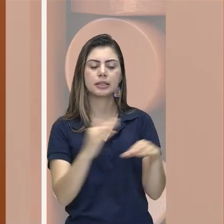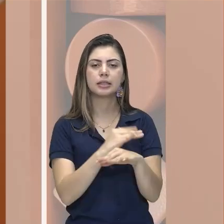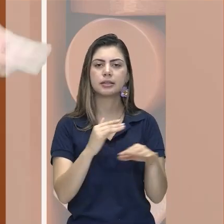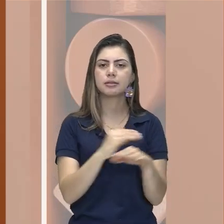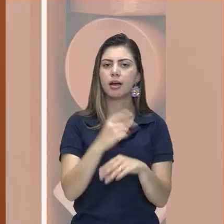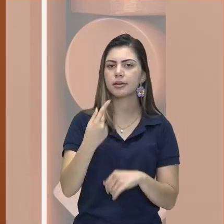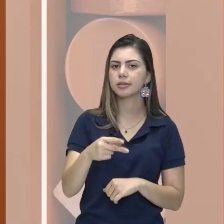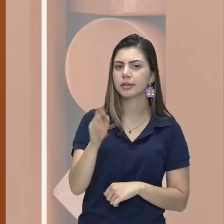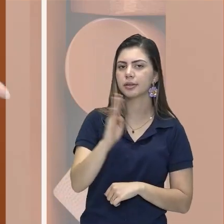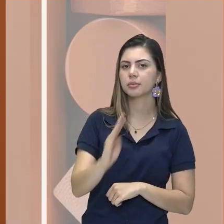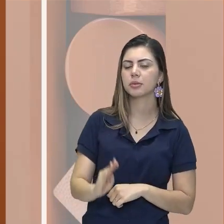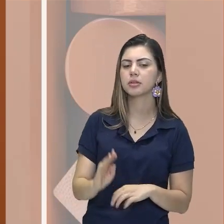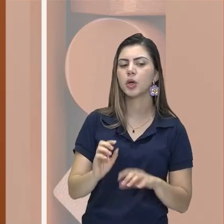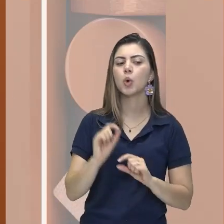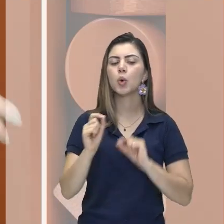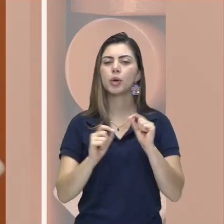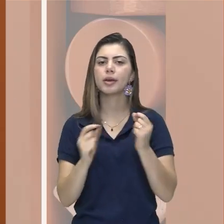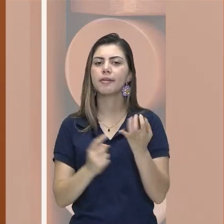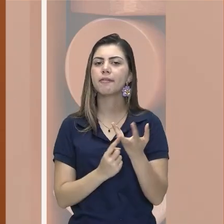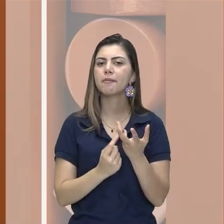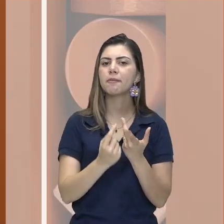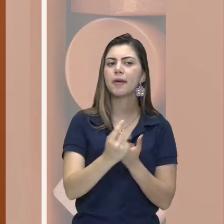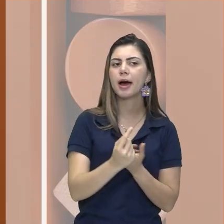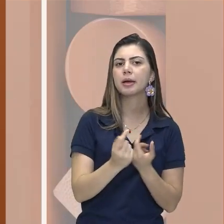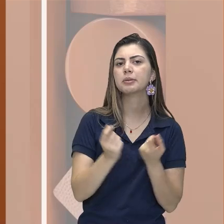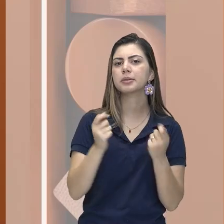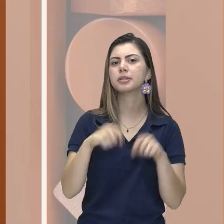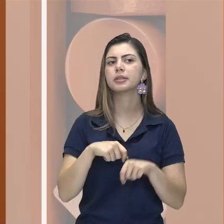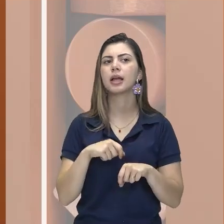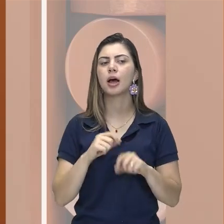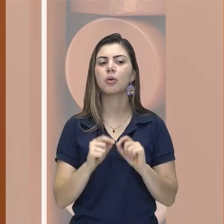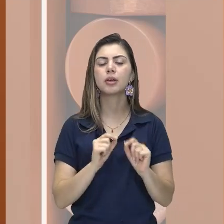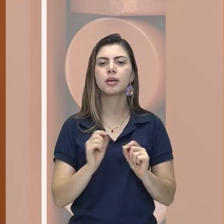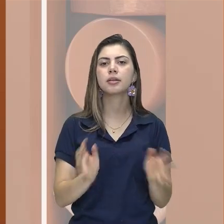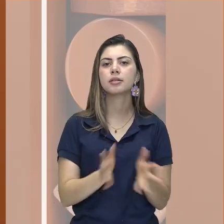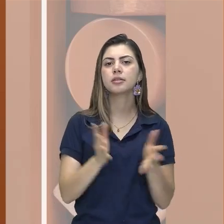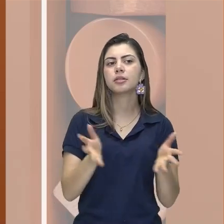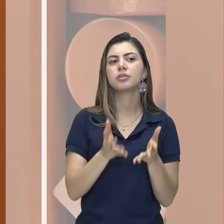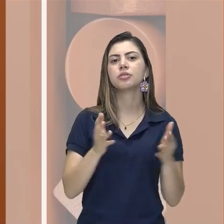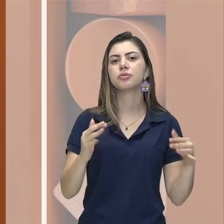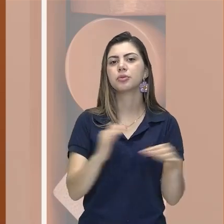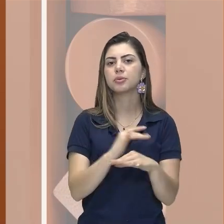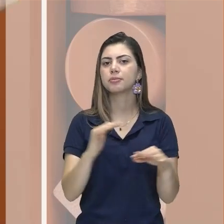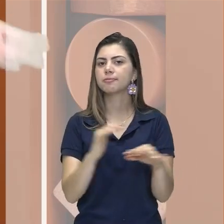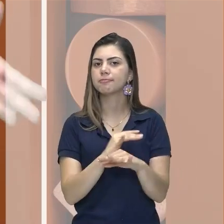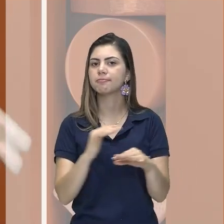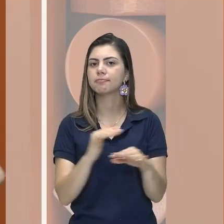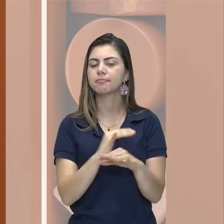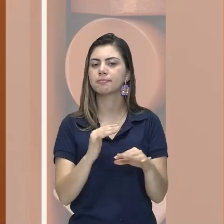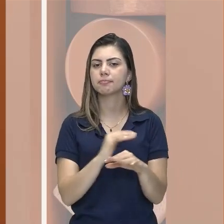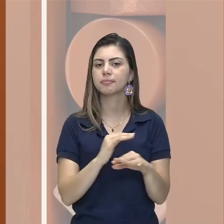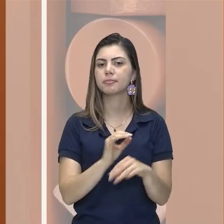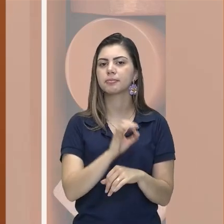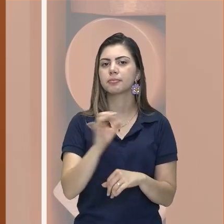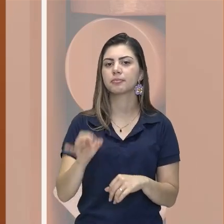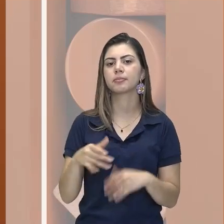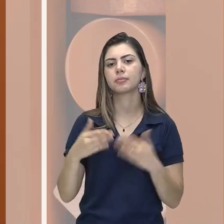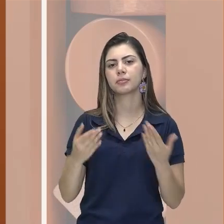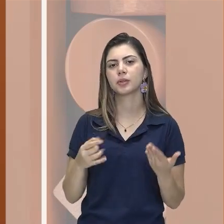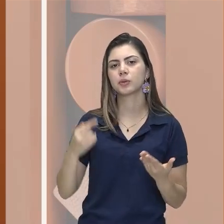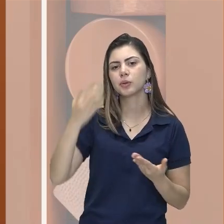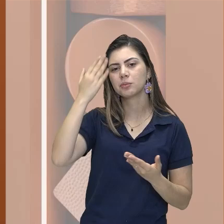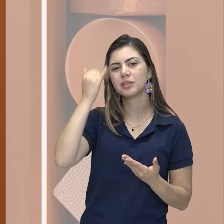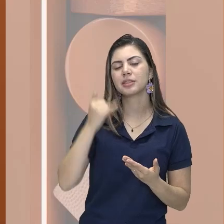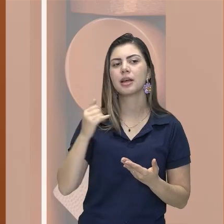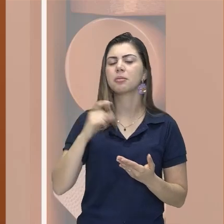brasileiro, quais foram os fatores que contribuíram, né, para esse processo de urbanização, que ele é dinâmico, que ele